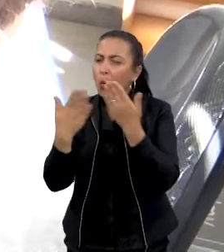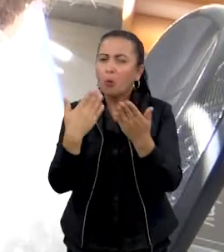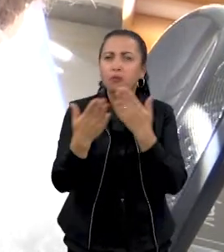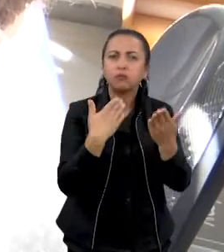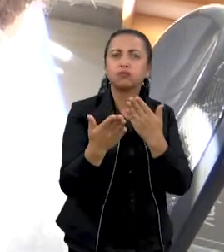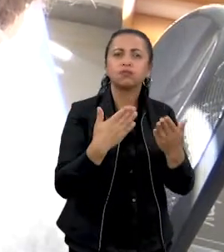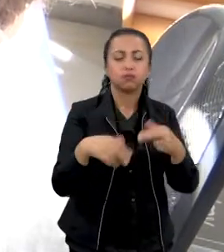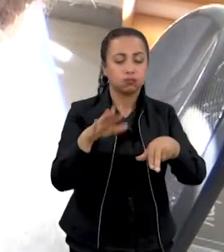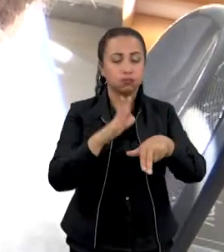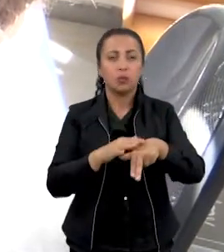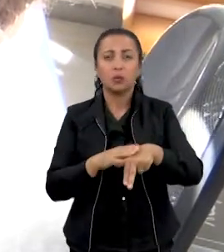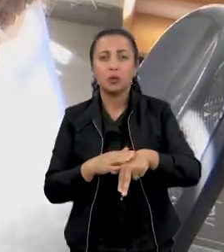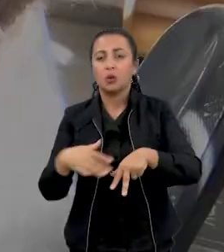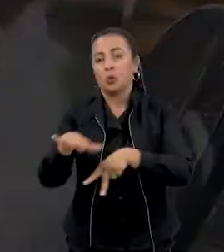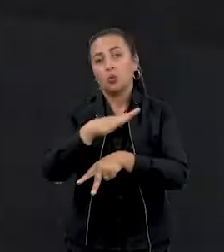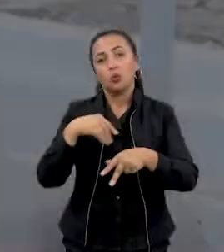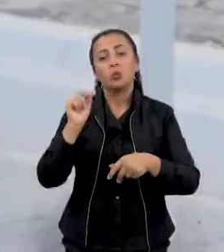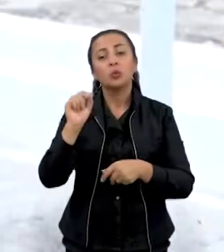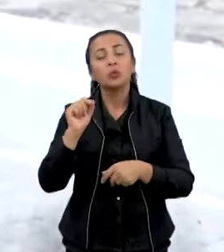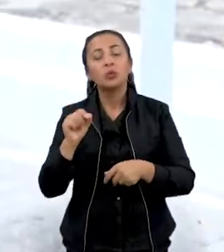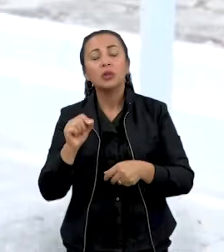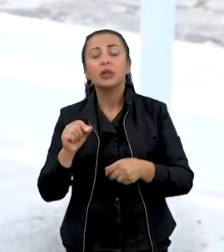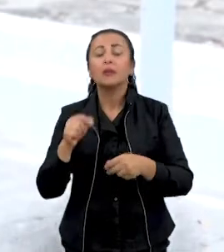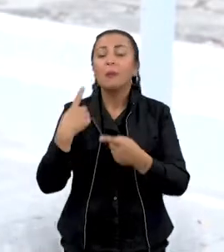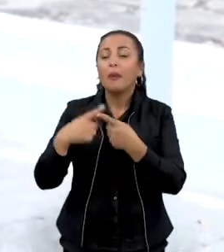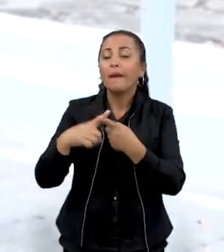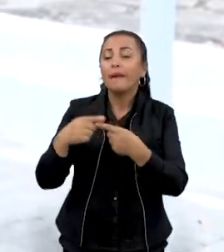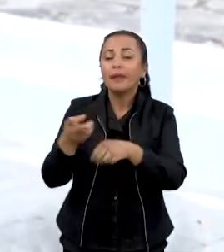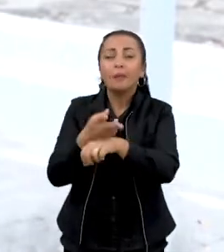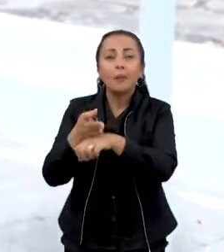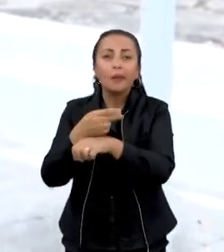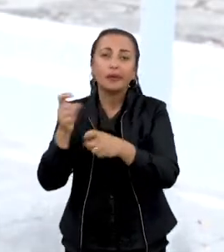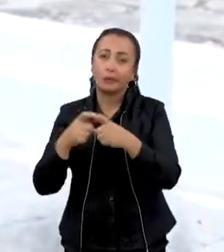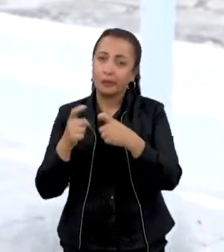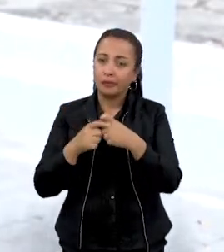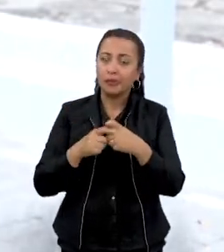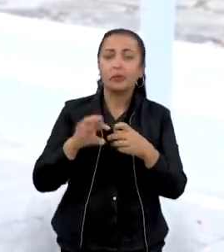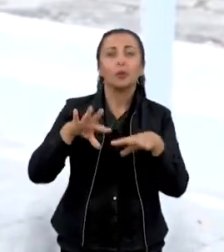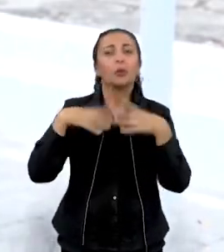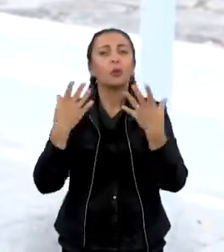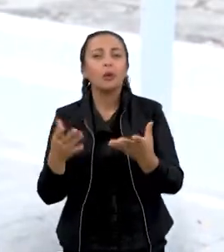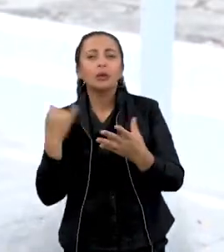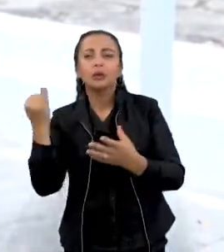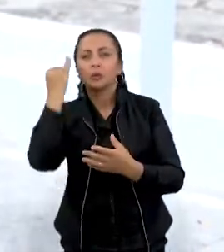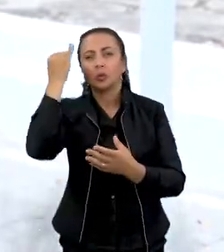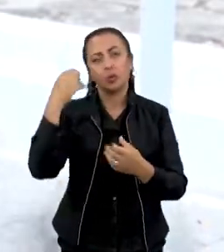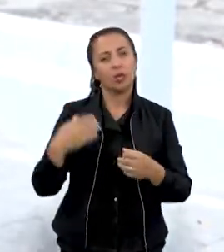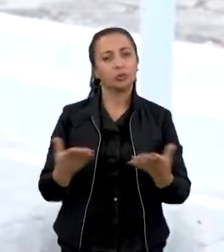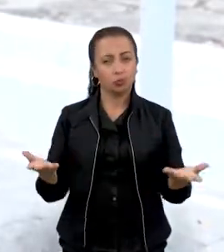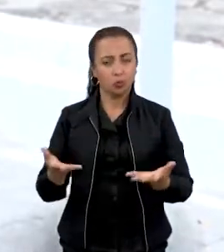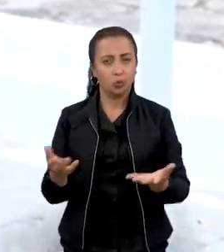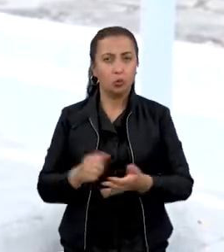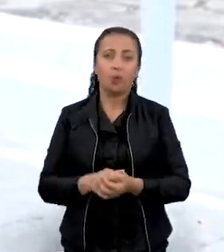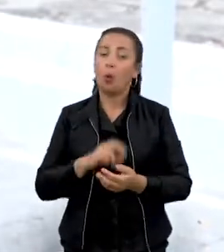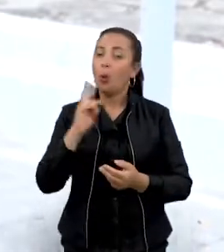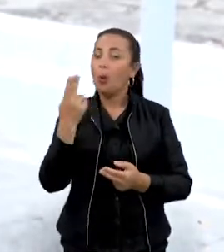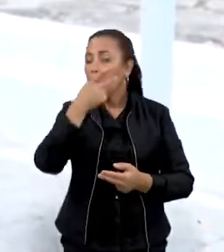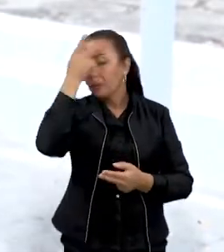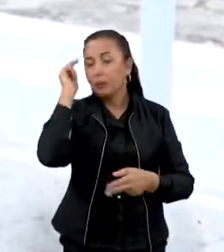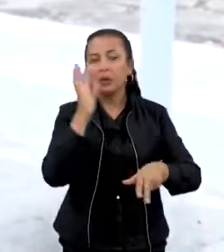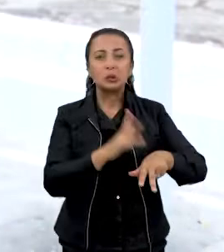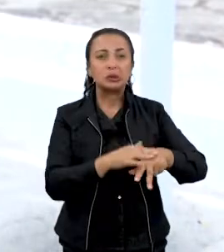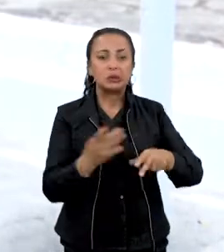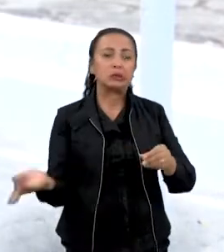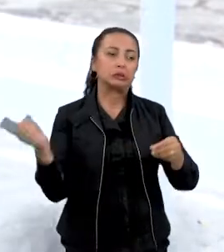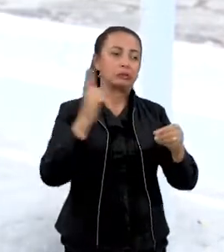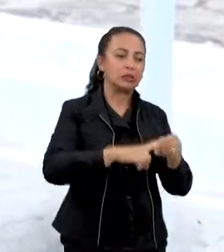uma conversa com o seu paciente sobre o que o levou a buscar ajuda, o quanto aquele momento é importante para ele, ou do paciente